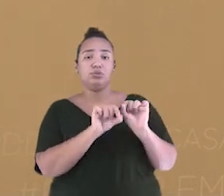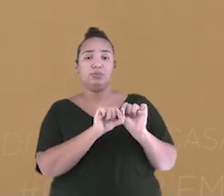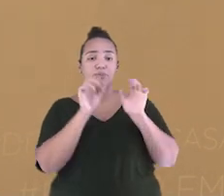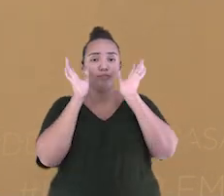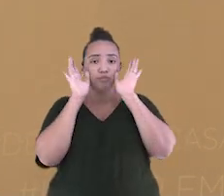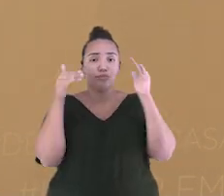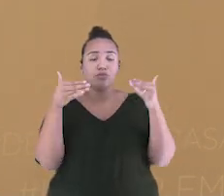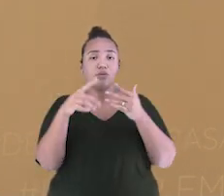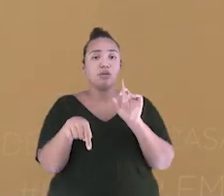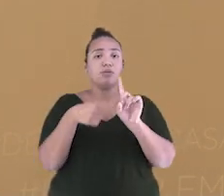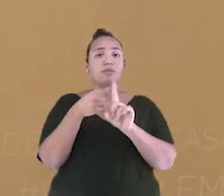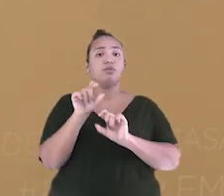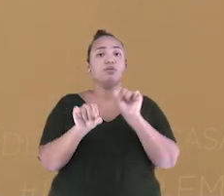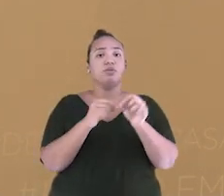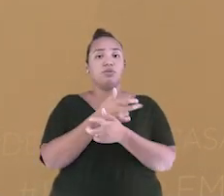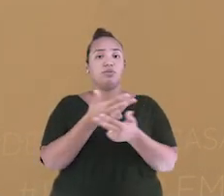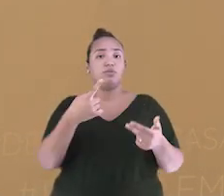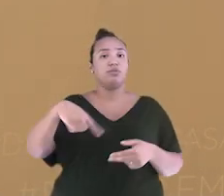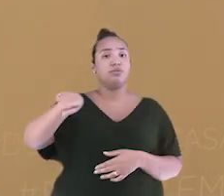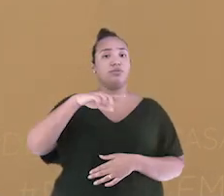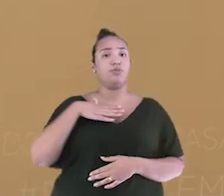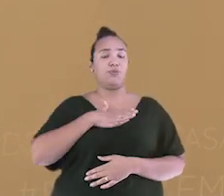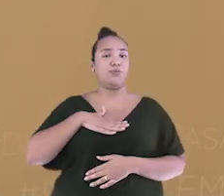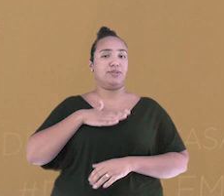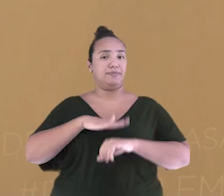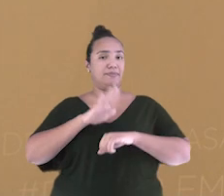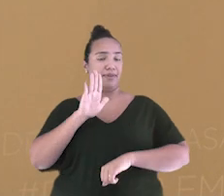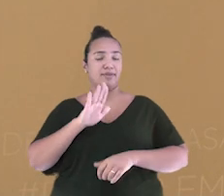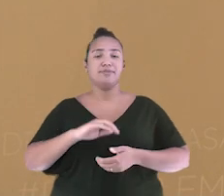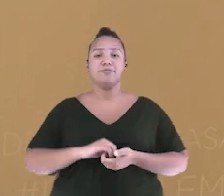de forma a focar mais na parte que mais gostamos.